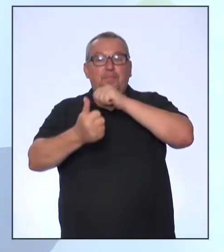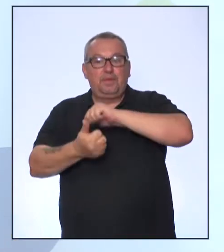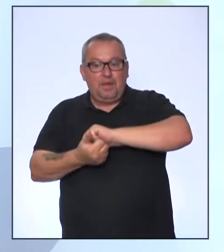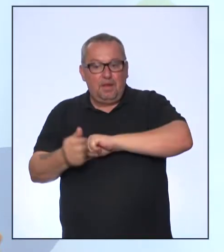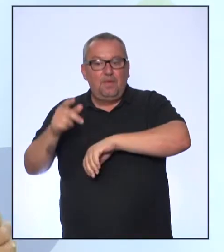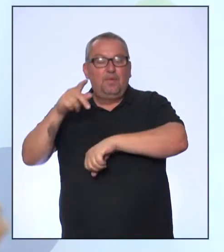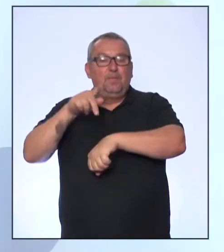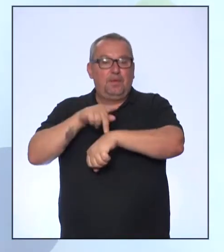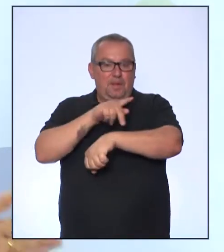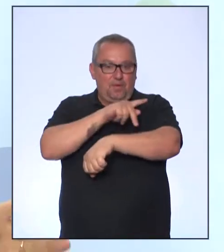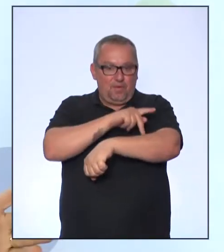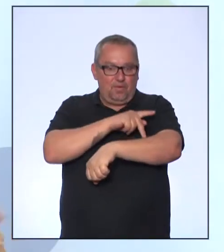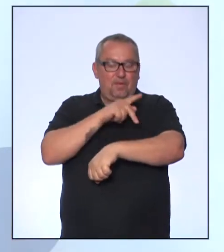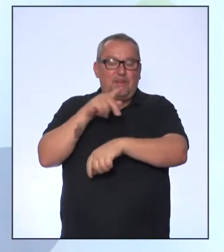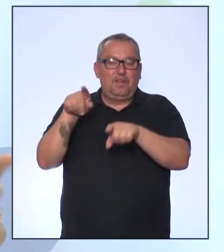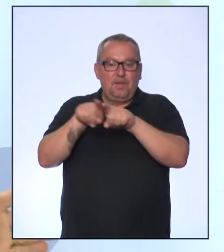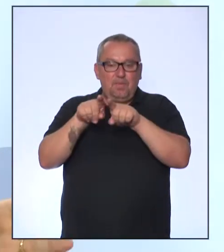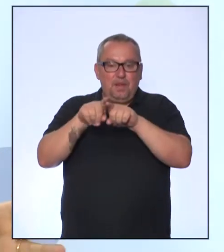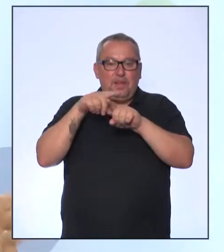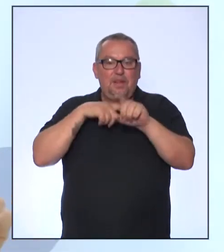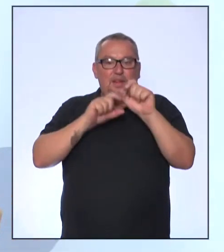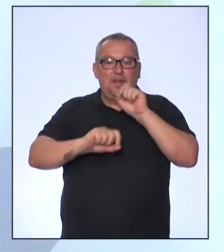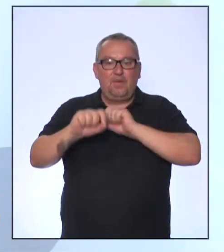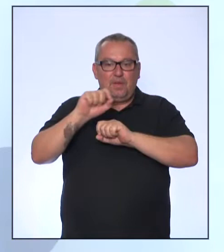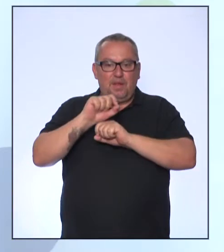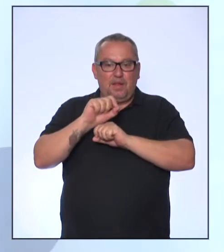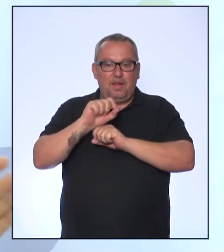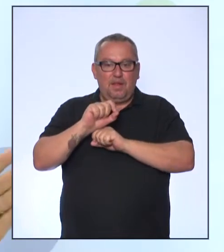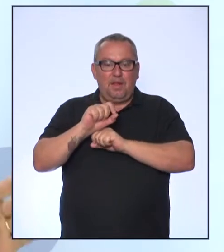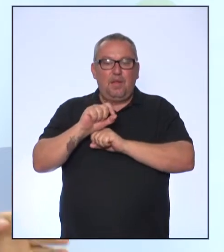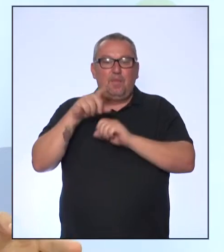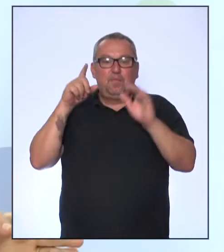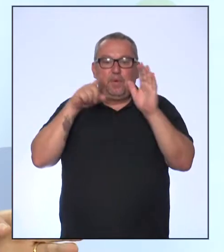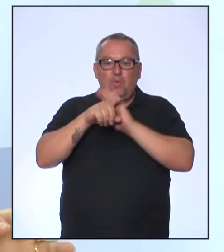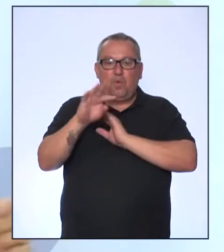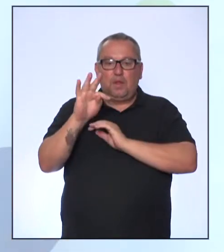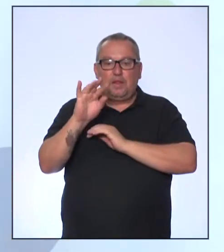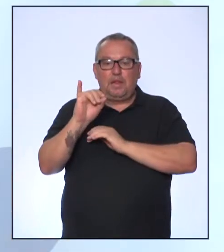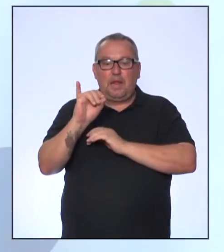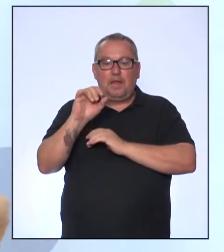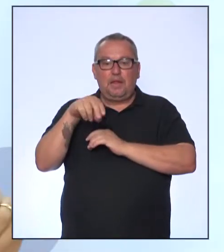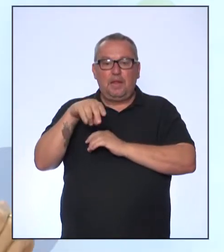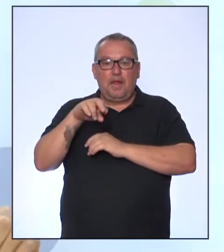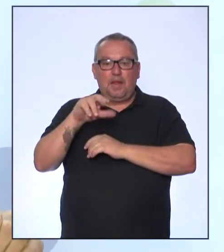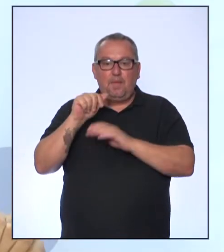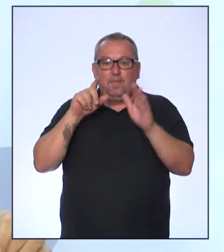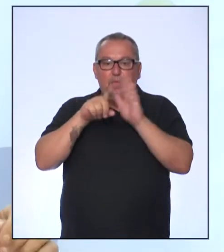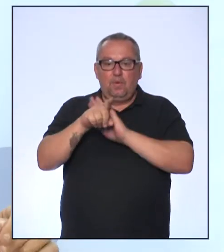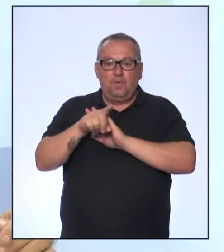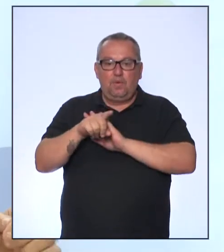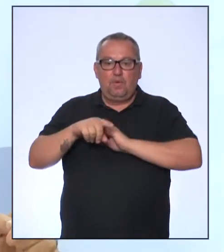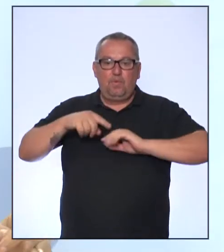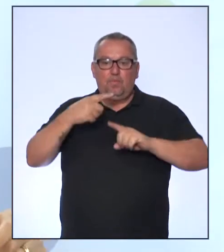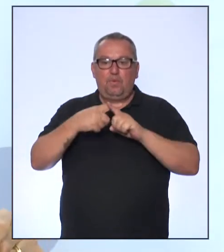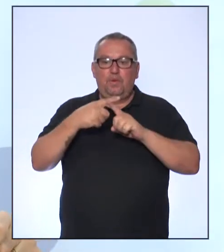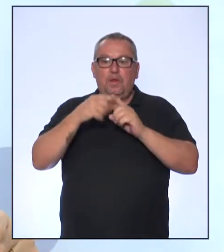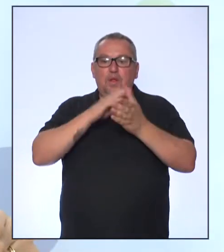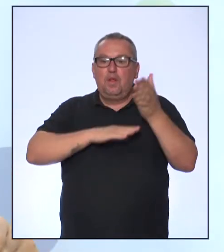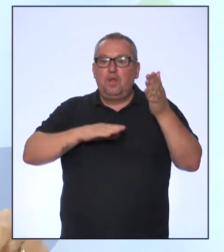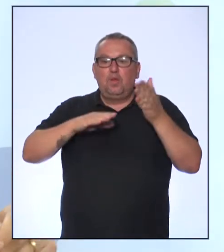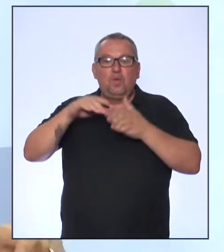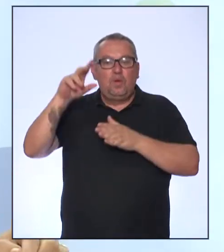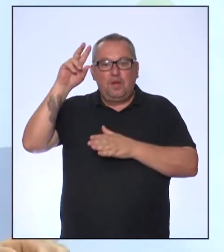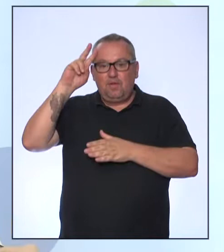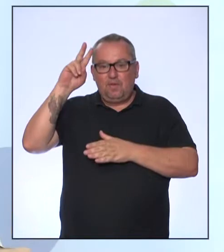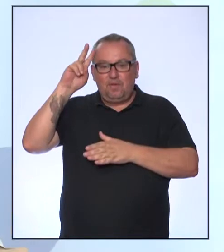uma adaptação, e aí você tem lá o que a Tainara está perguntando, né? A Tainara está perguntando assim, ó, por que toda história